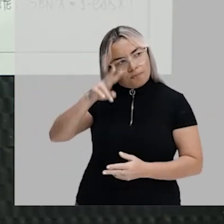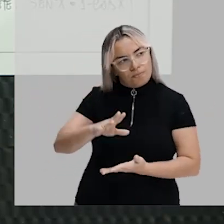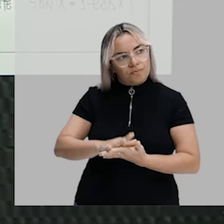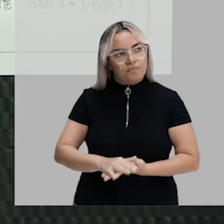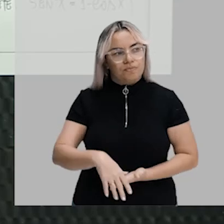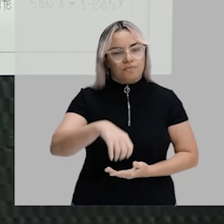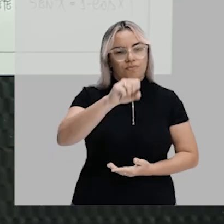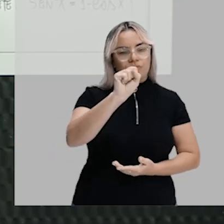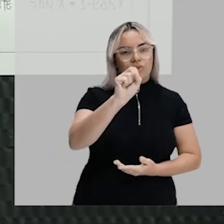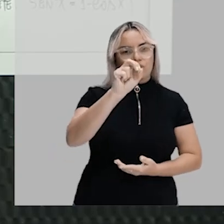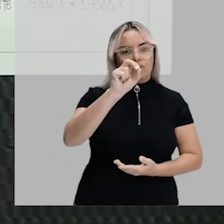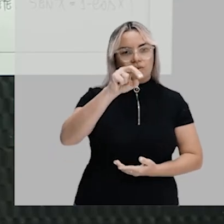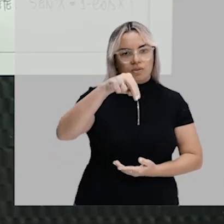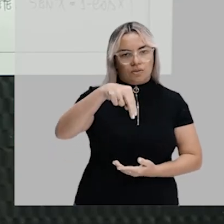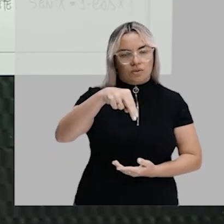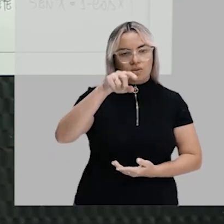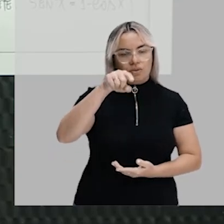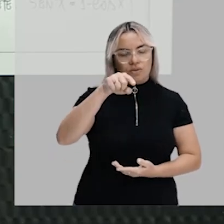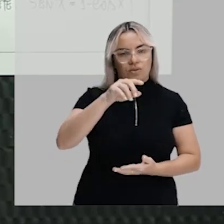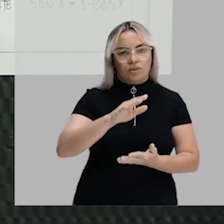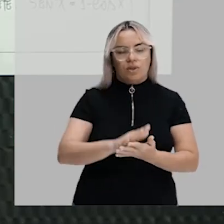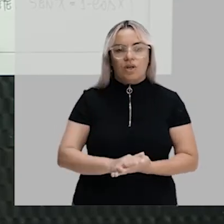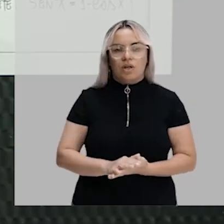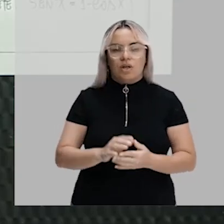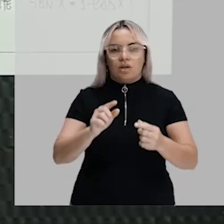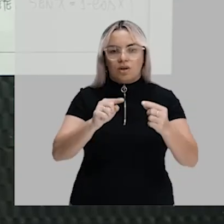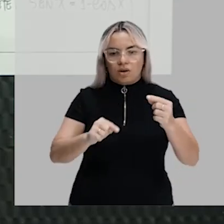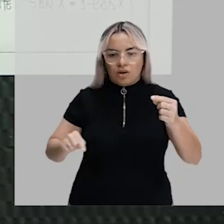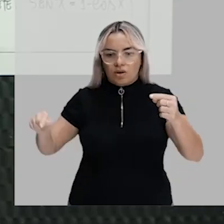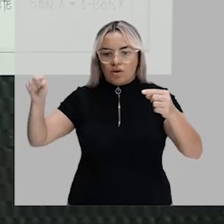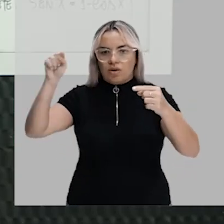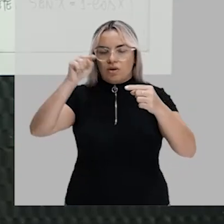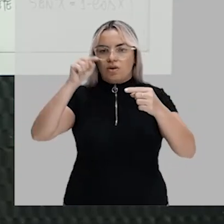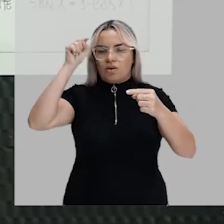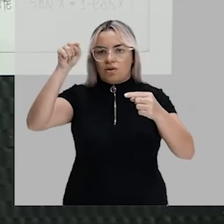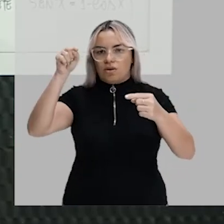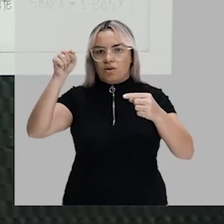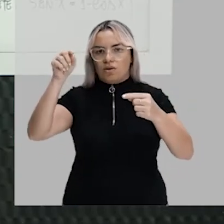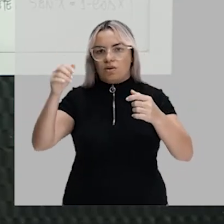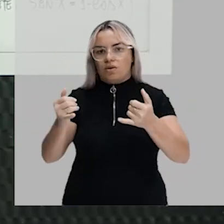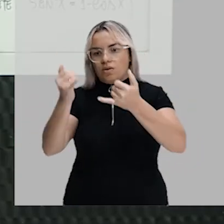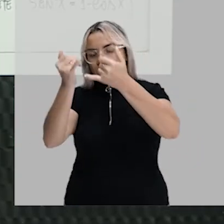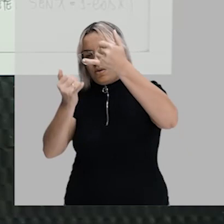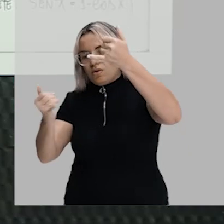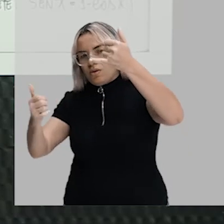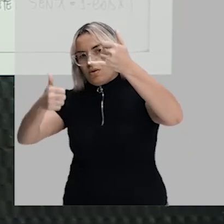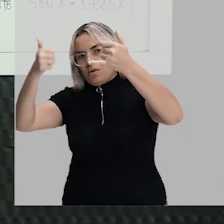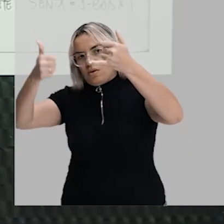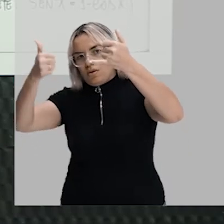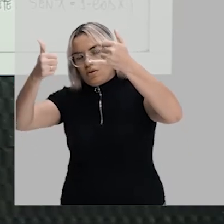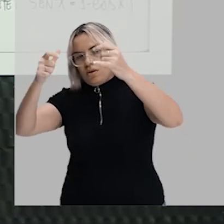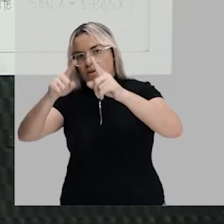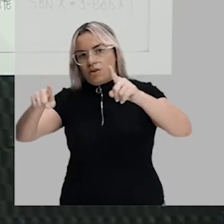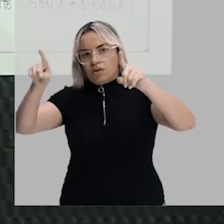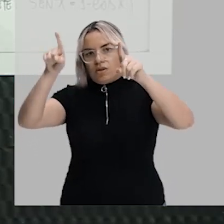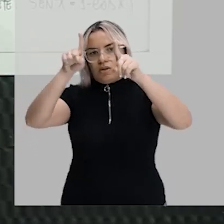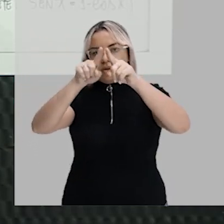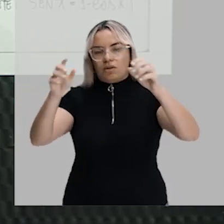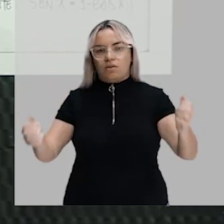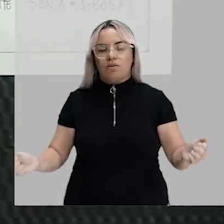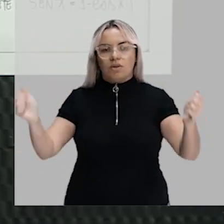ter mesmo seno um que tá no primeiro quadrante e o seu complementar que está no segundo quadrante já o